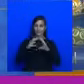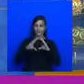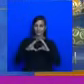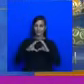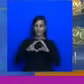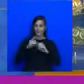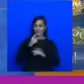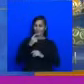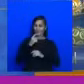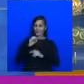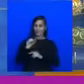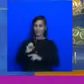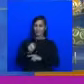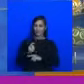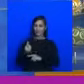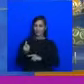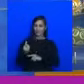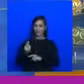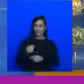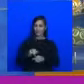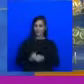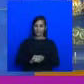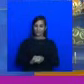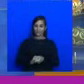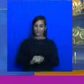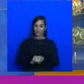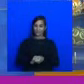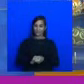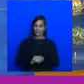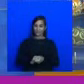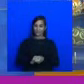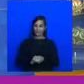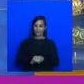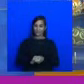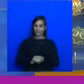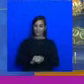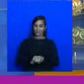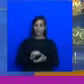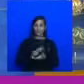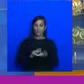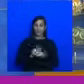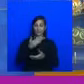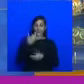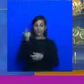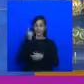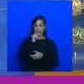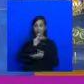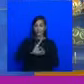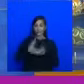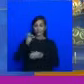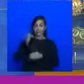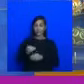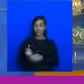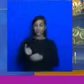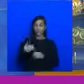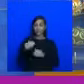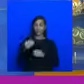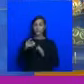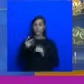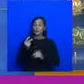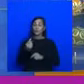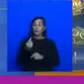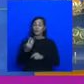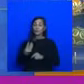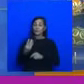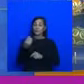Vem sorte. Bola vermelha 01. Vermelha 01. Na Loto Fácil você ganha prêmio acertando 11, 12,